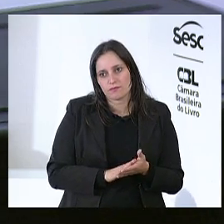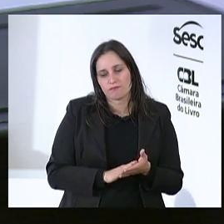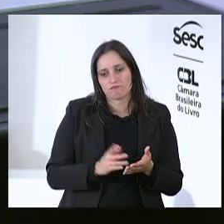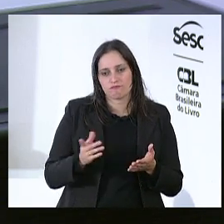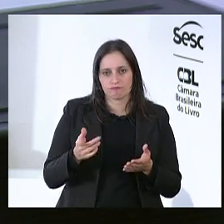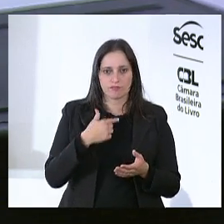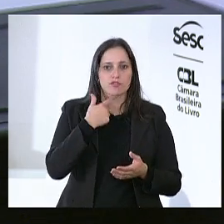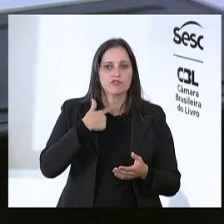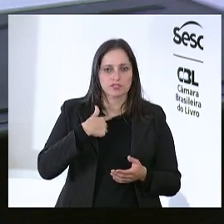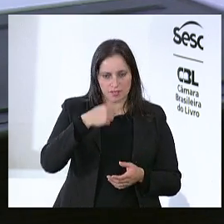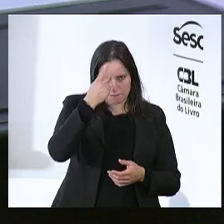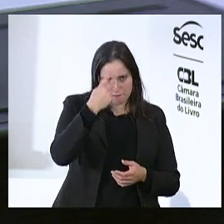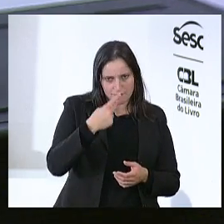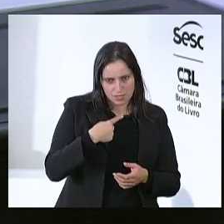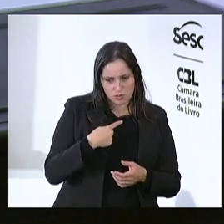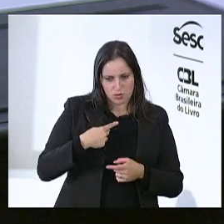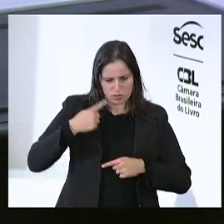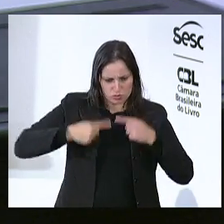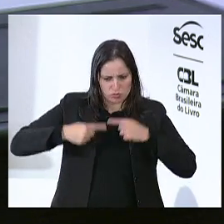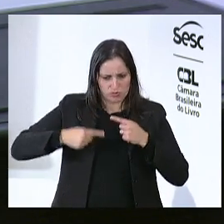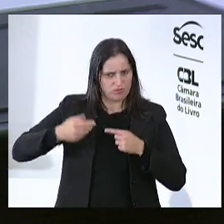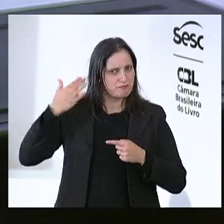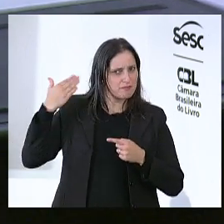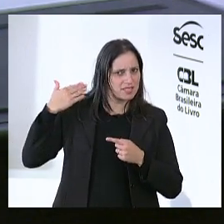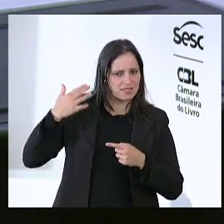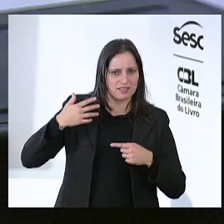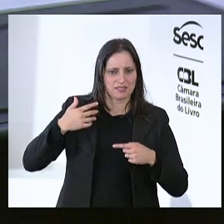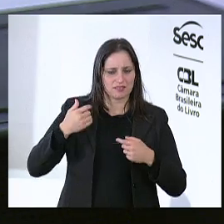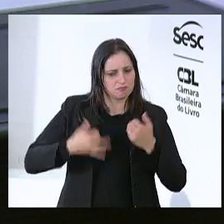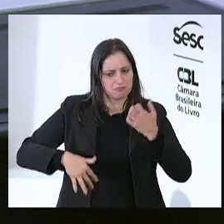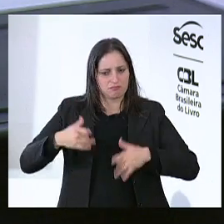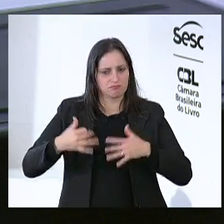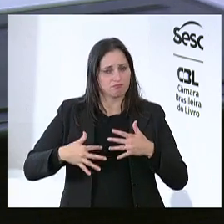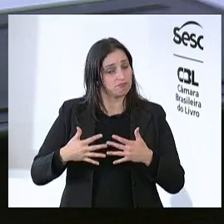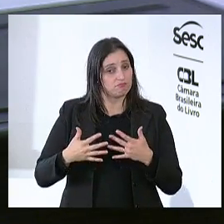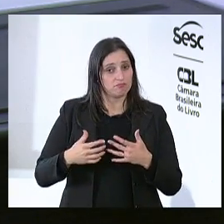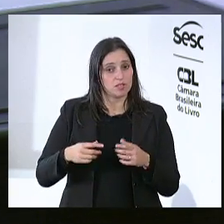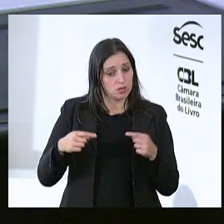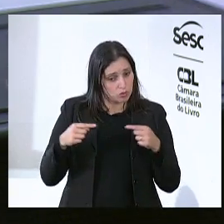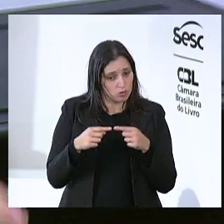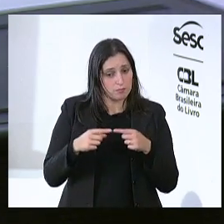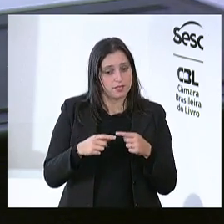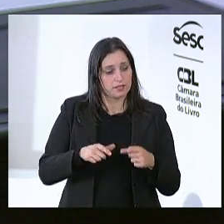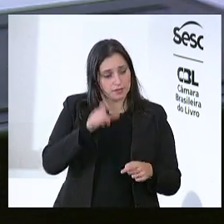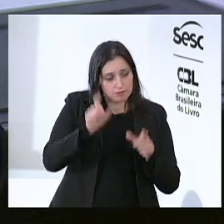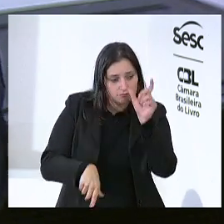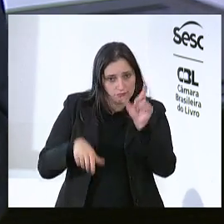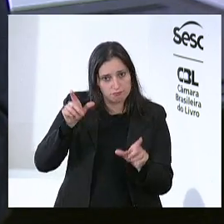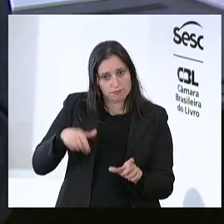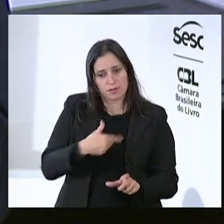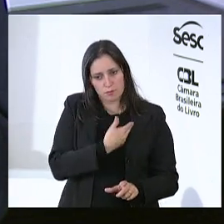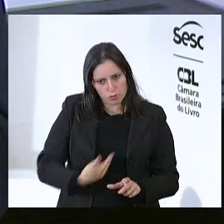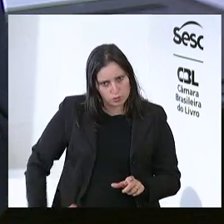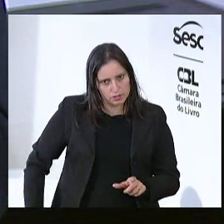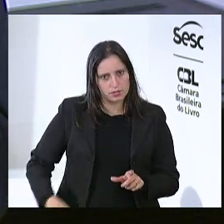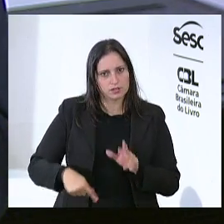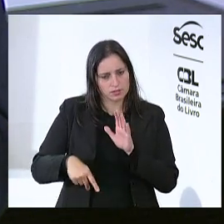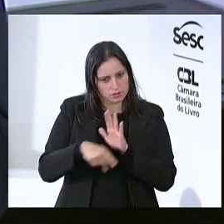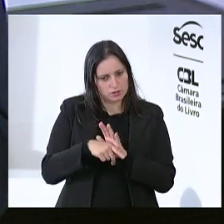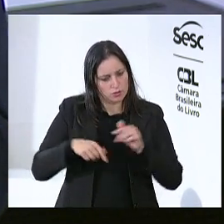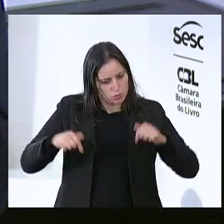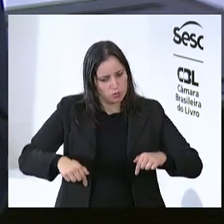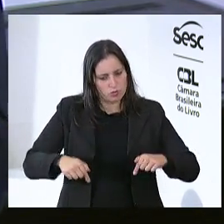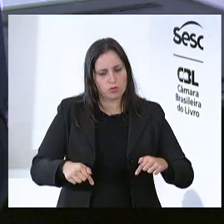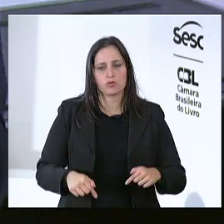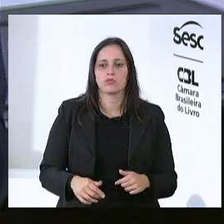vontade pessoal de discutir o passado. Elas envolvem também identidades políticas do presente, elas envolvem disputas no presente, né? O